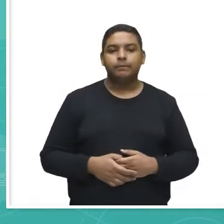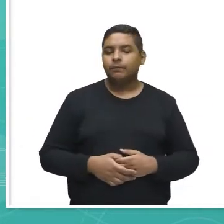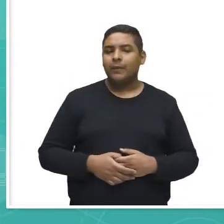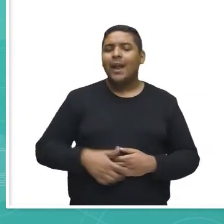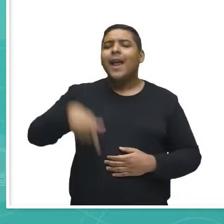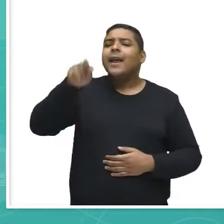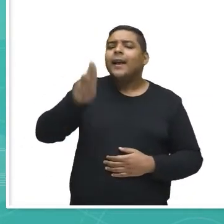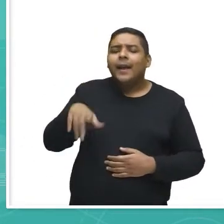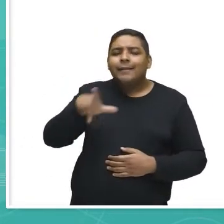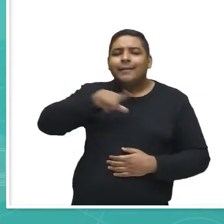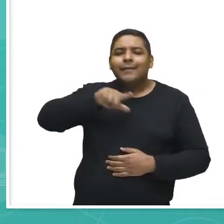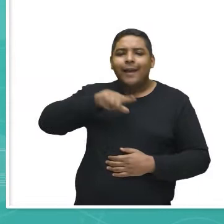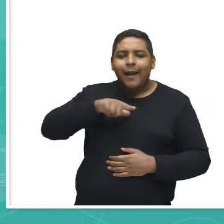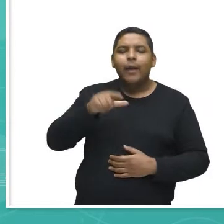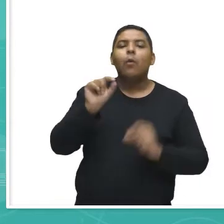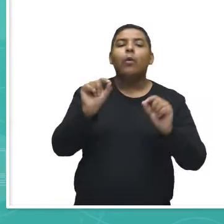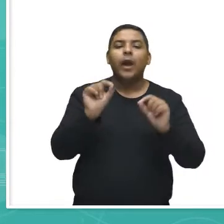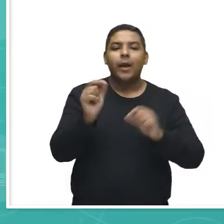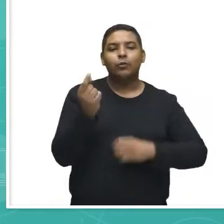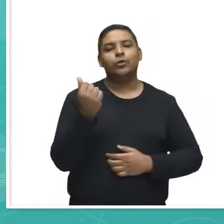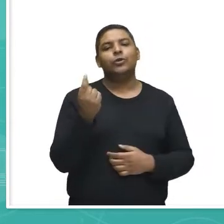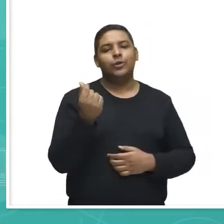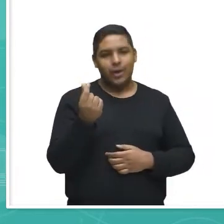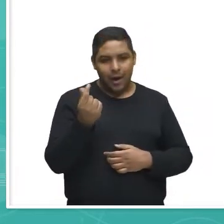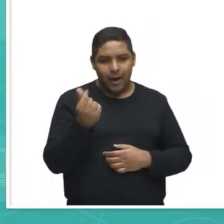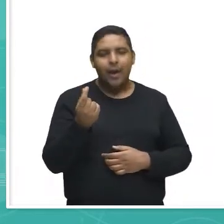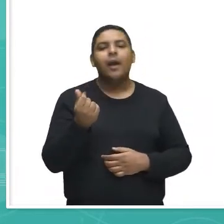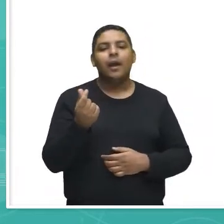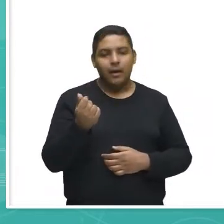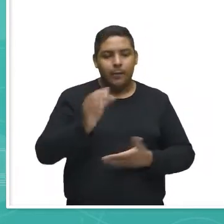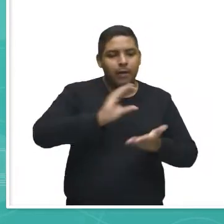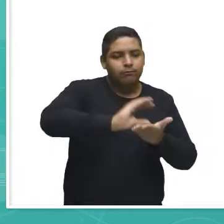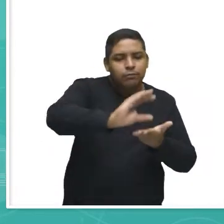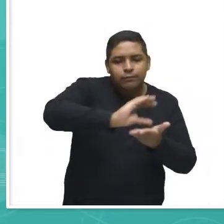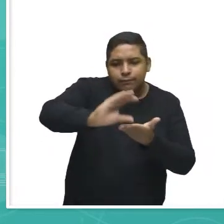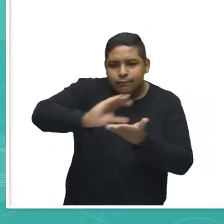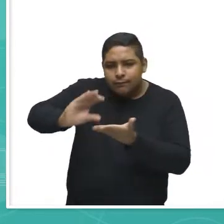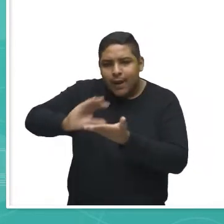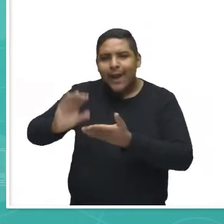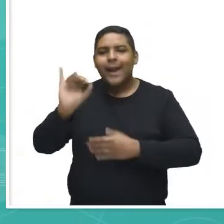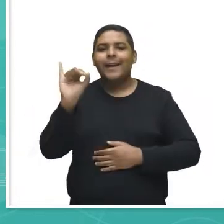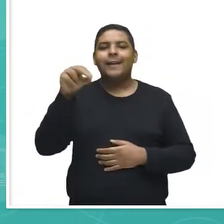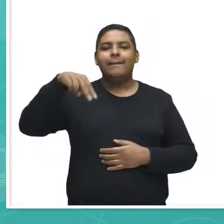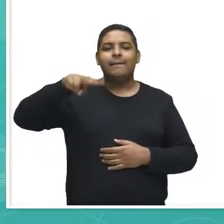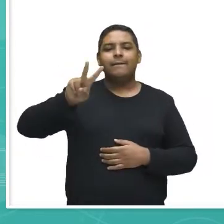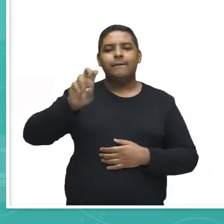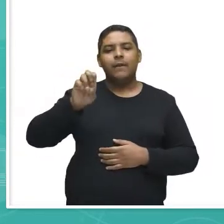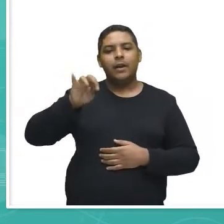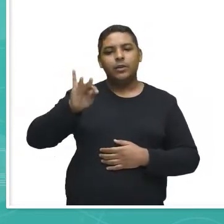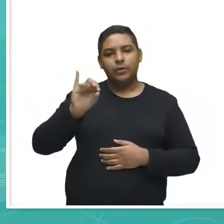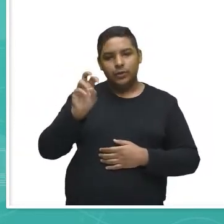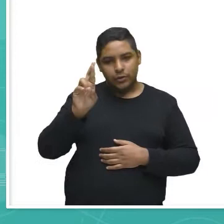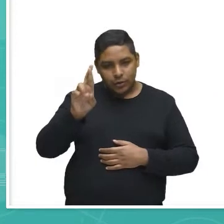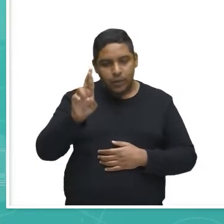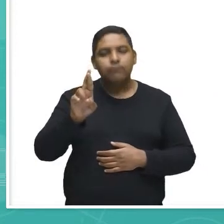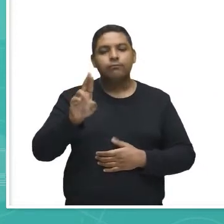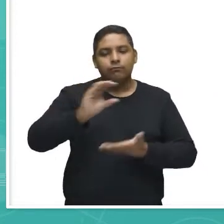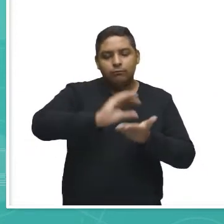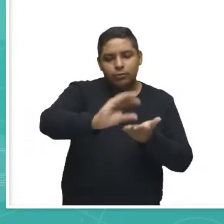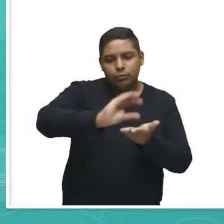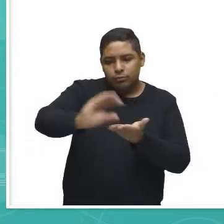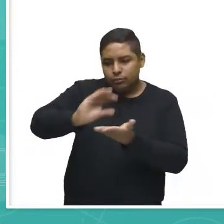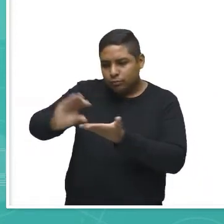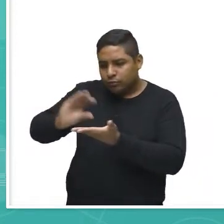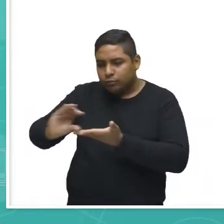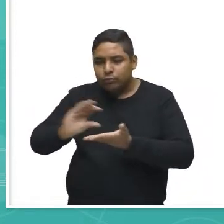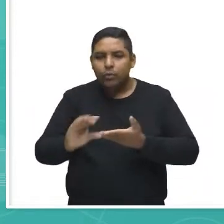capital, tá? Para adquirir e fazer funcionar aquela terra, aquela propriedade, né? Utilizando o seu maquinário. Então, a